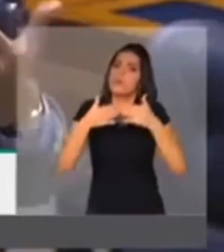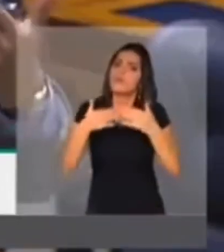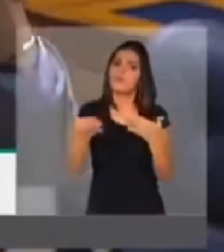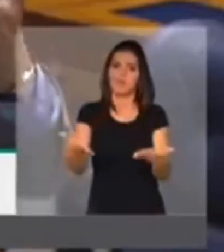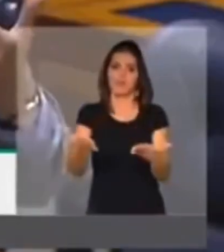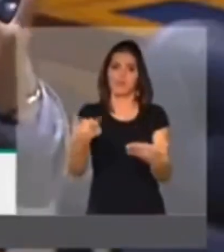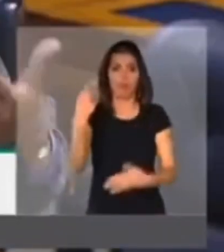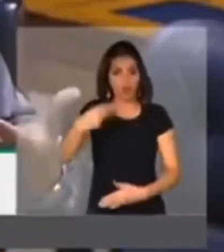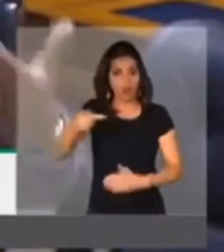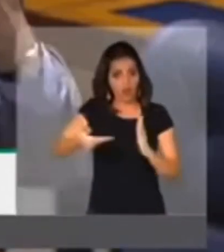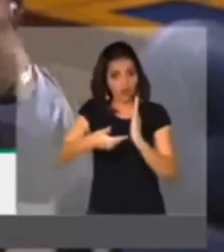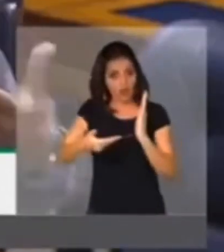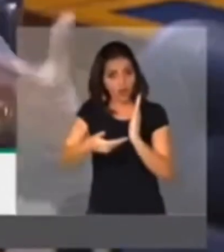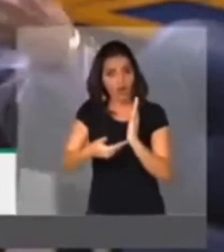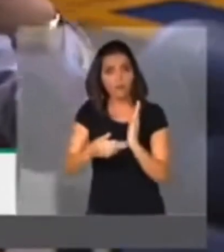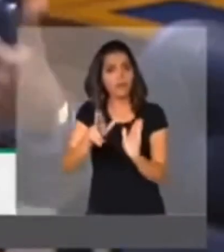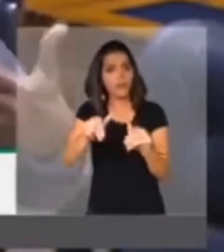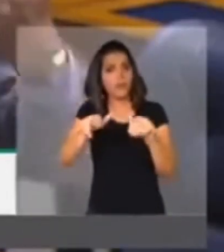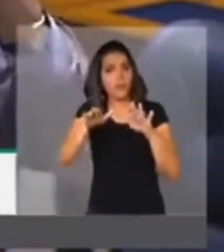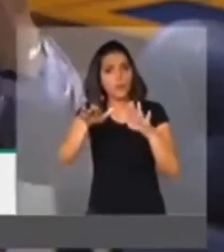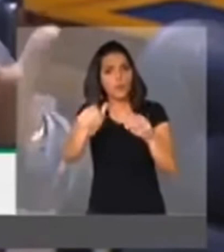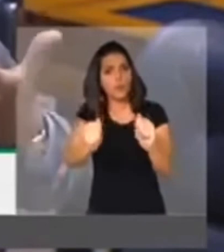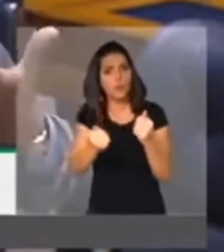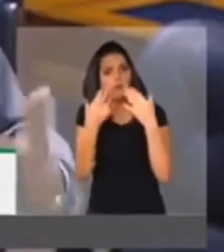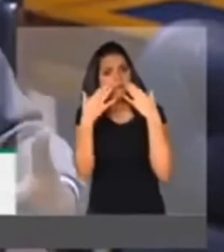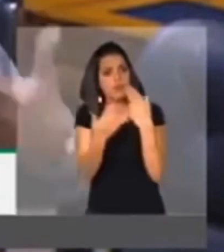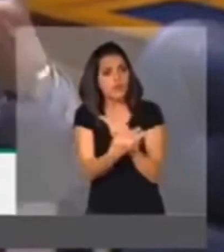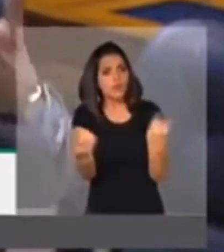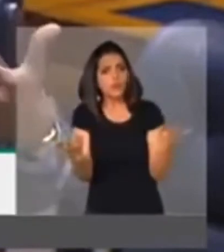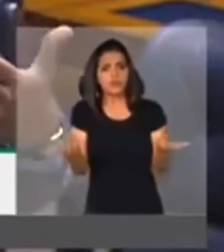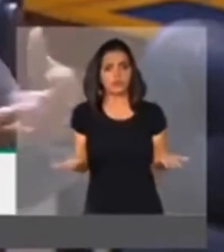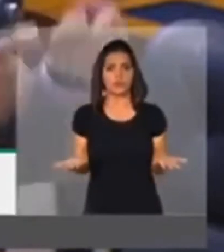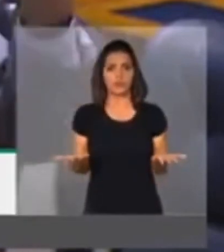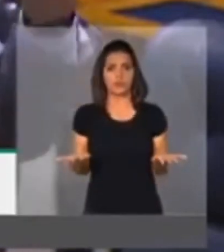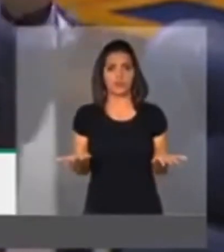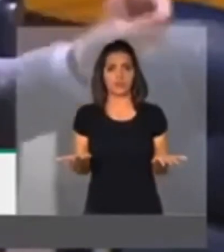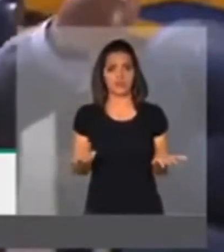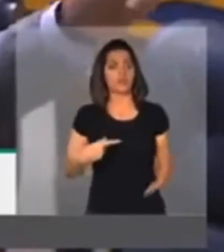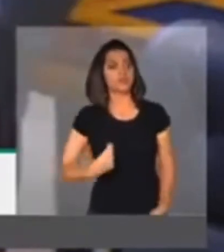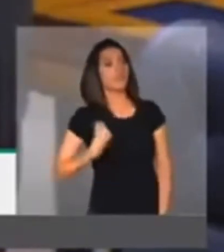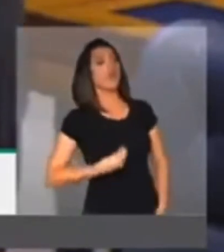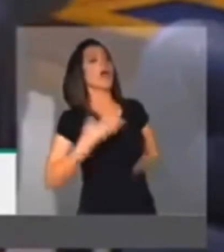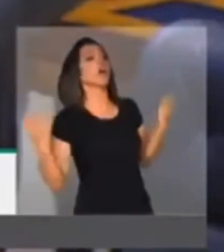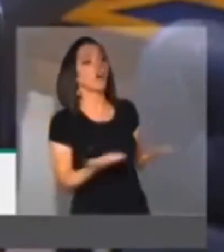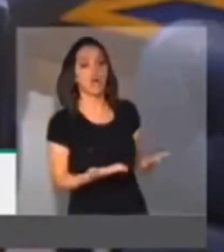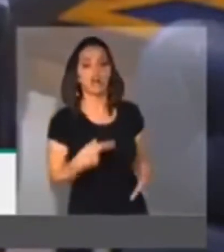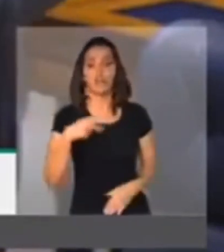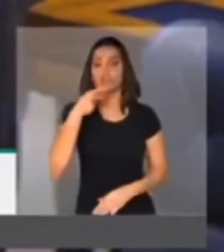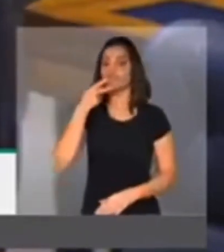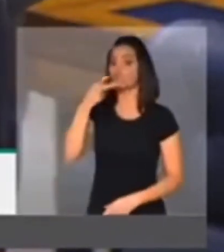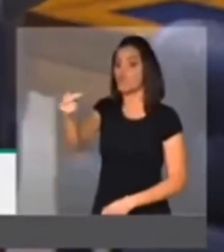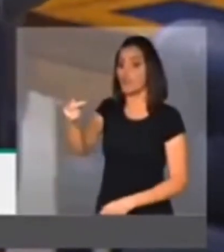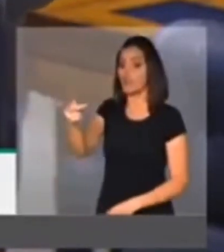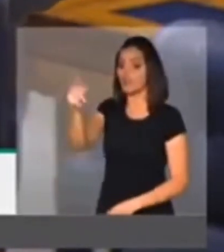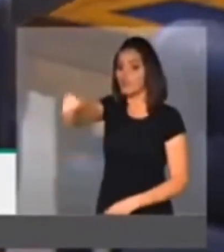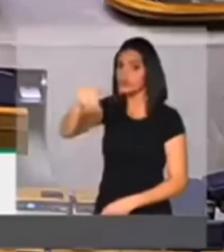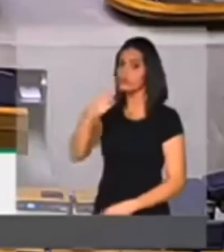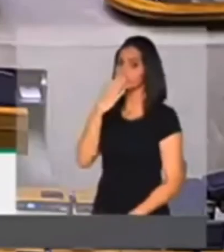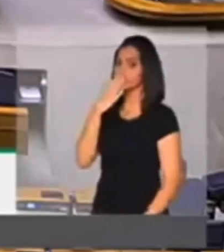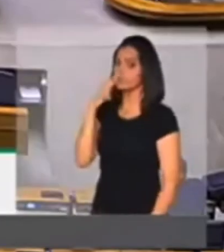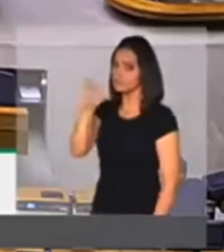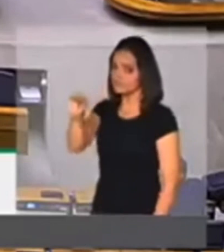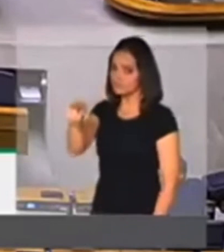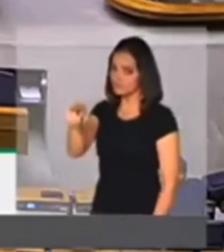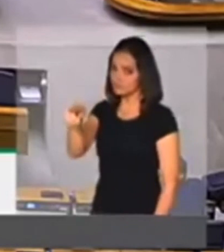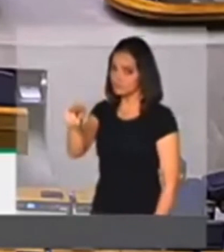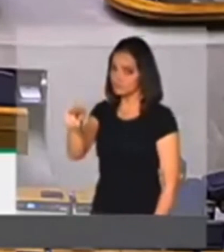falei? Esta casa nunca viveu desse jeito. Tá vivendo agora, deputado? Deputado Boca Falando. Aberta. Tá vivendo agora? Deputado Boca Aberta. Deputado Gilberto